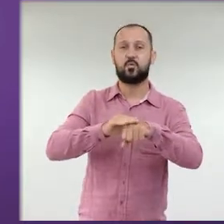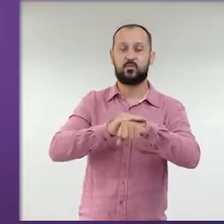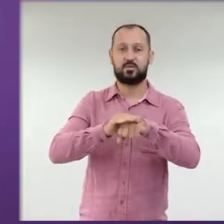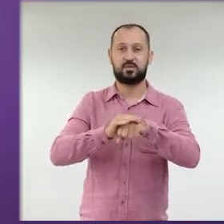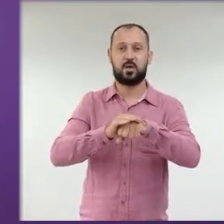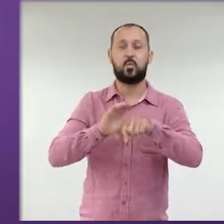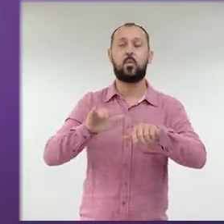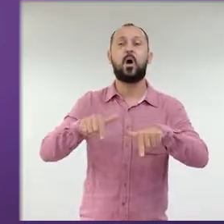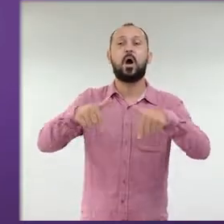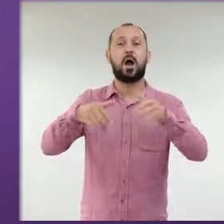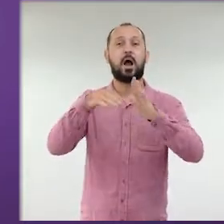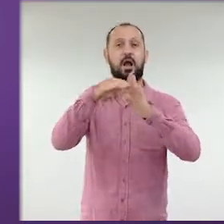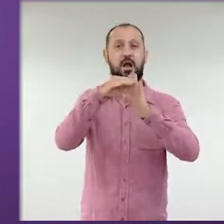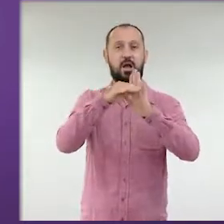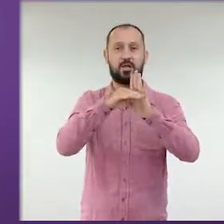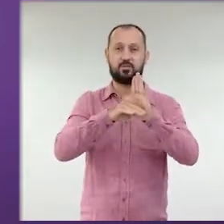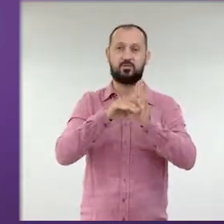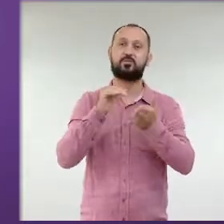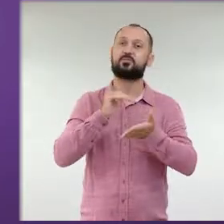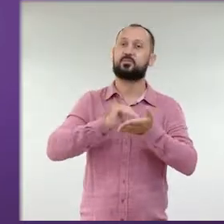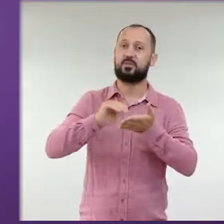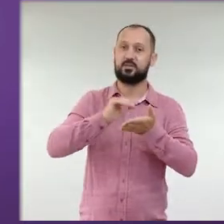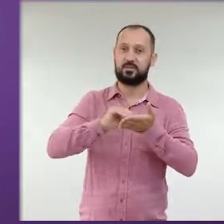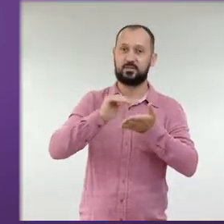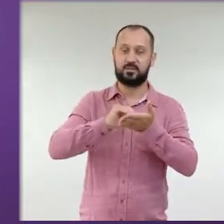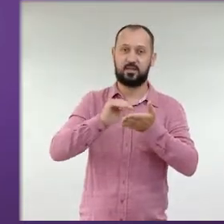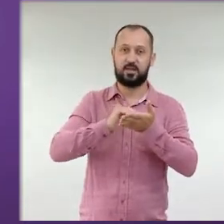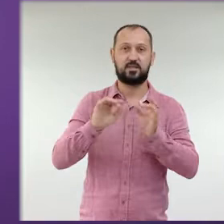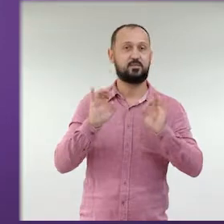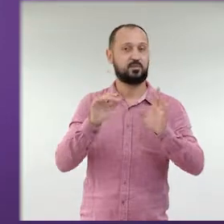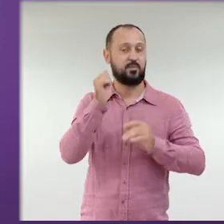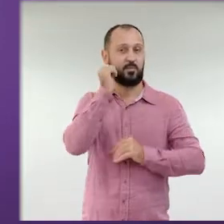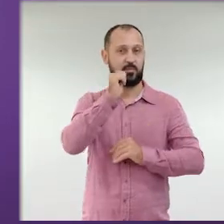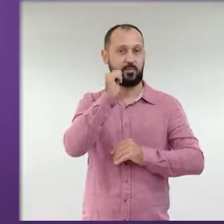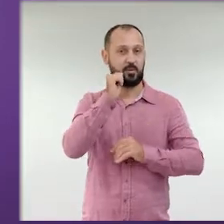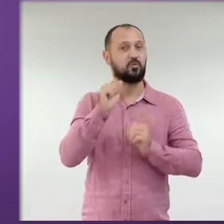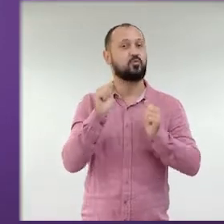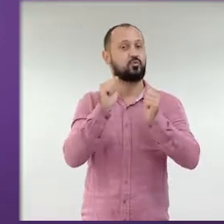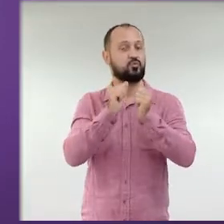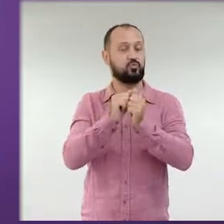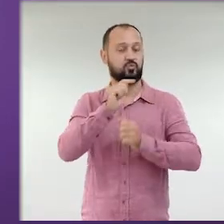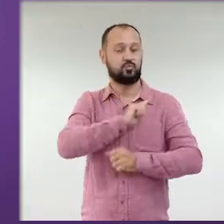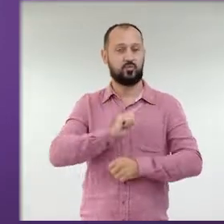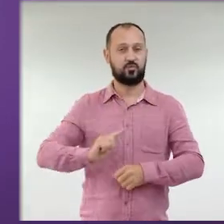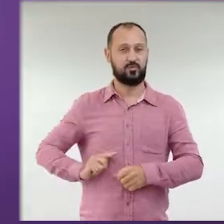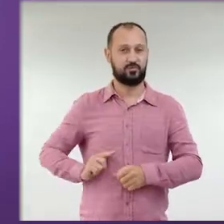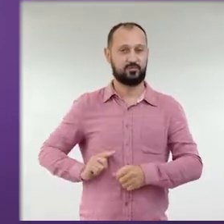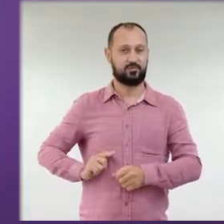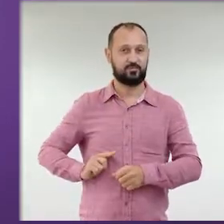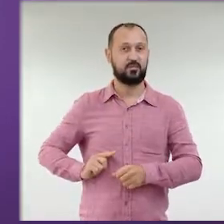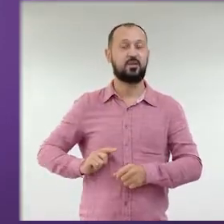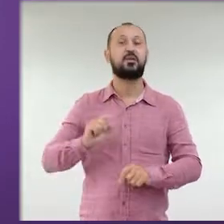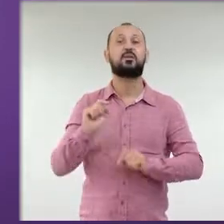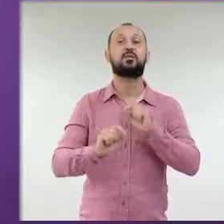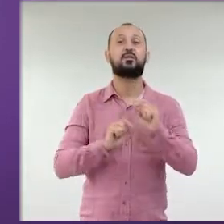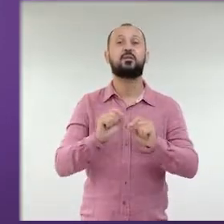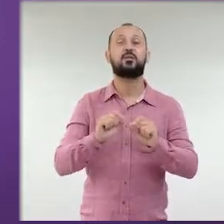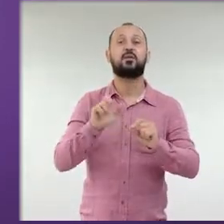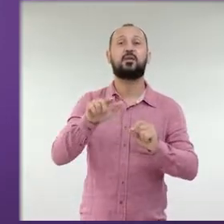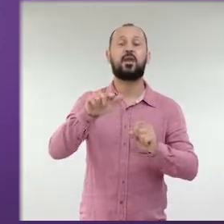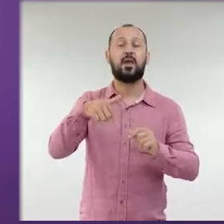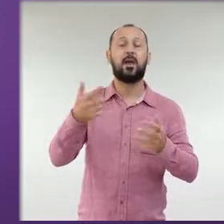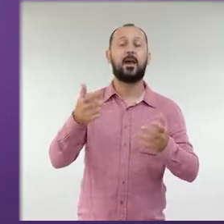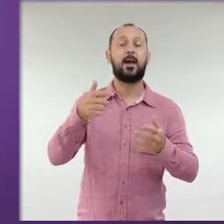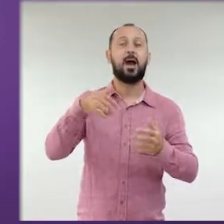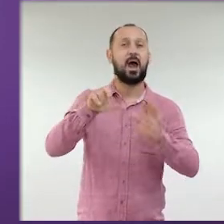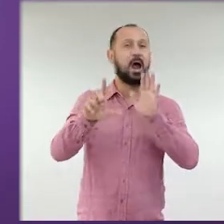sobre as ações da Subsecretaria de Políticas Públicas para Mulheres e do Governo do Estado e também sobre aquela